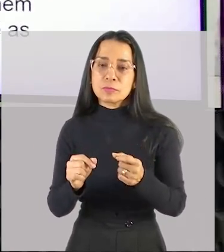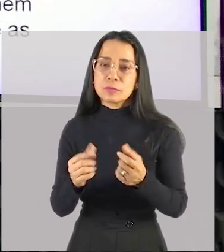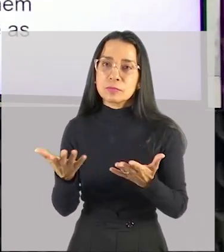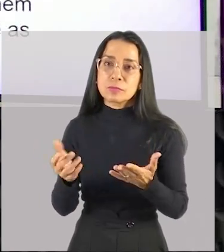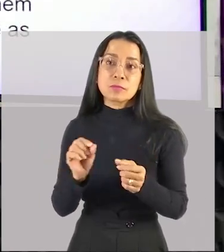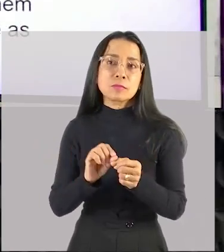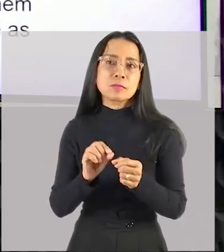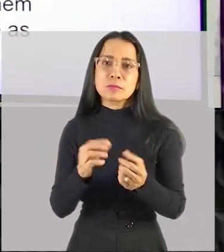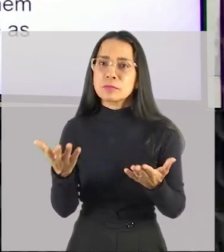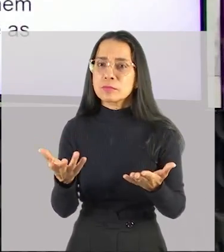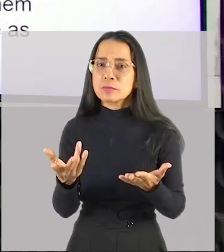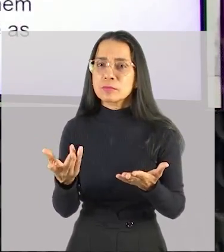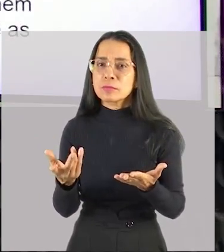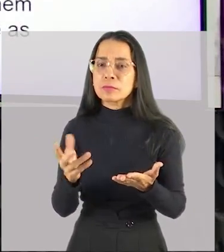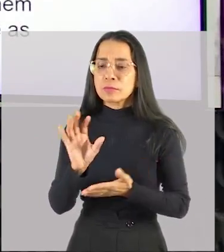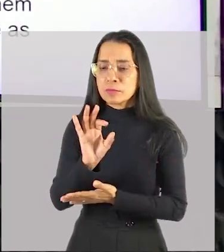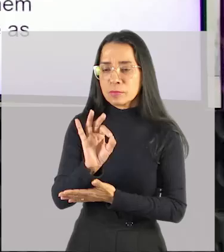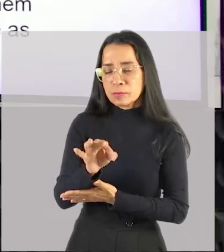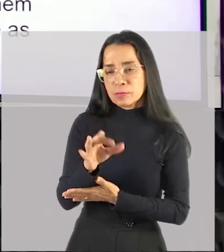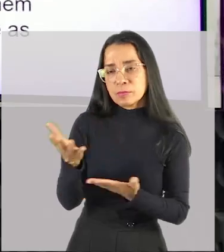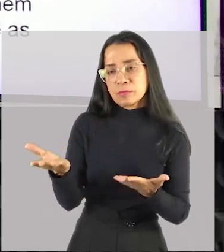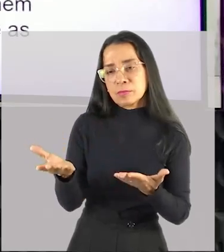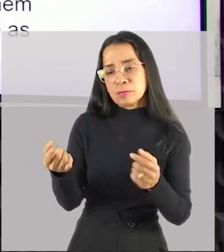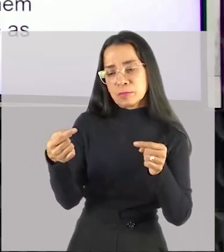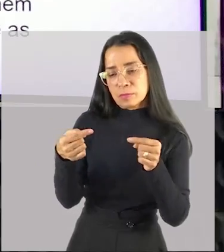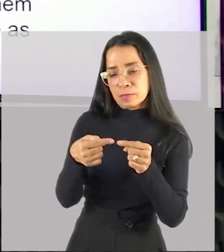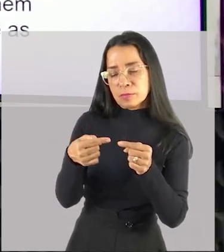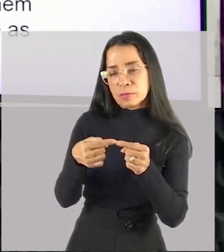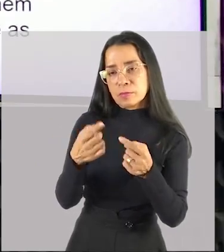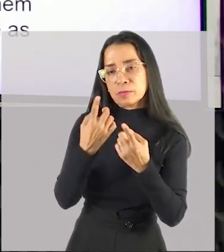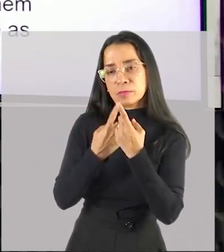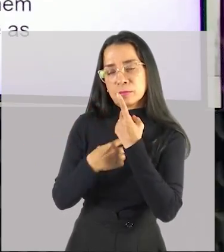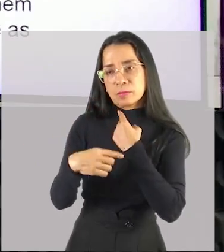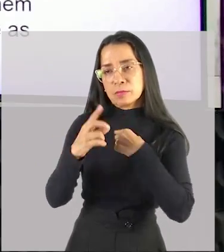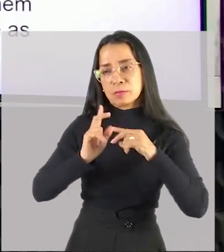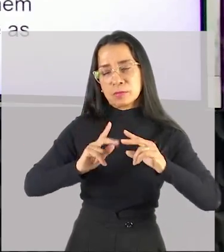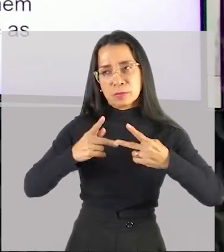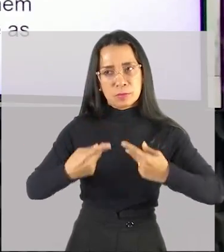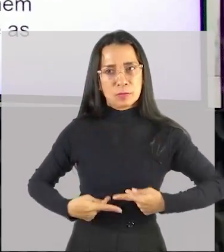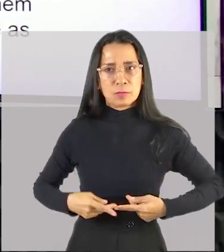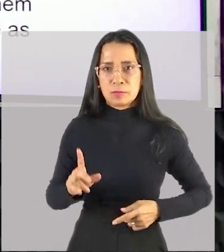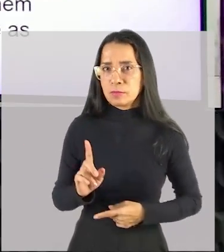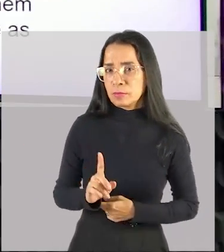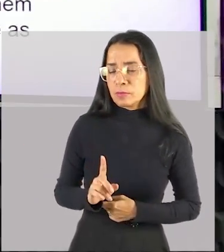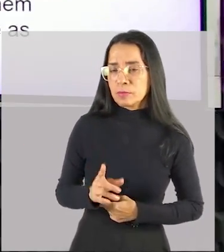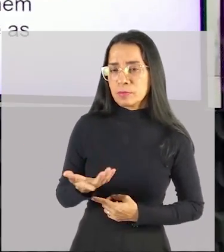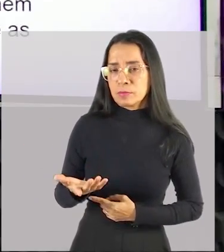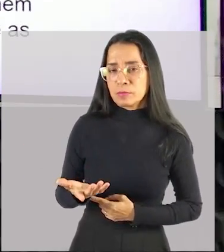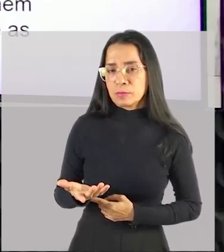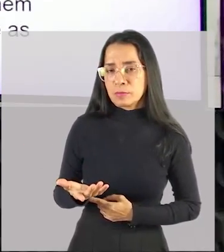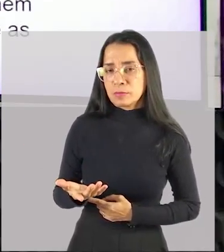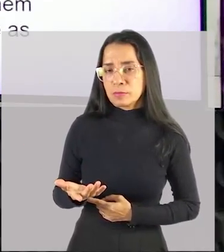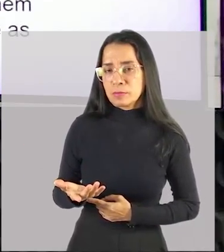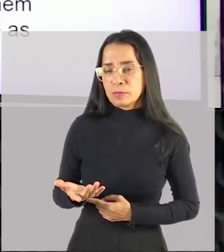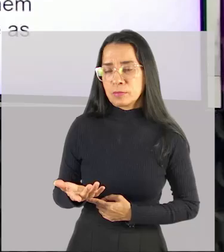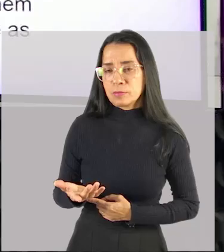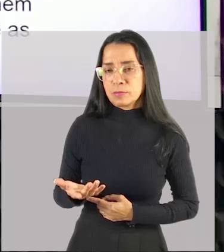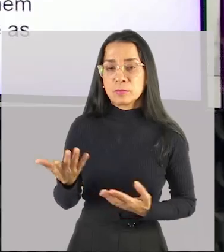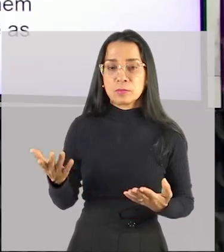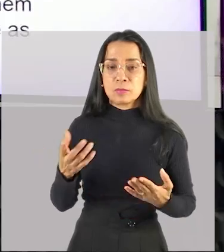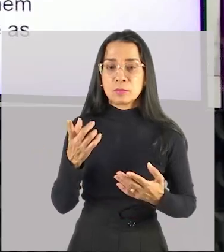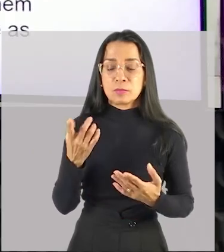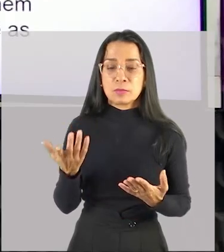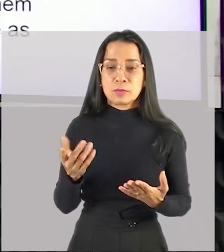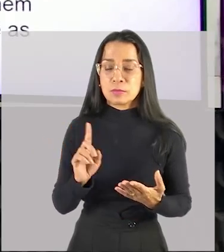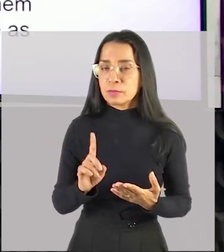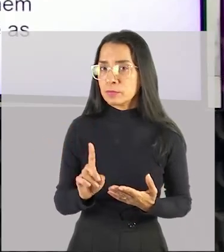agir de acordo com a vontade humana, a vontade materialista, material, com os